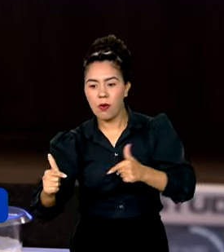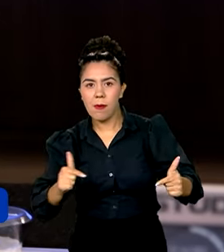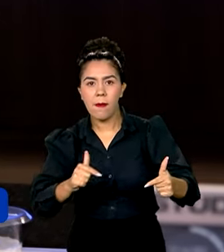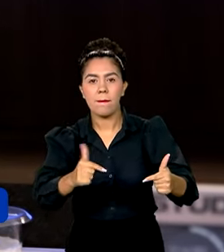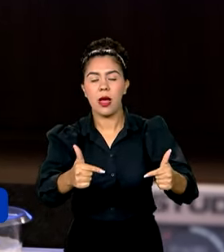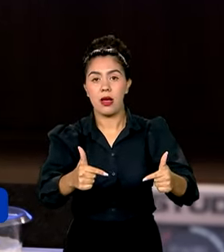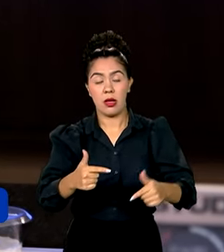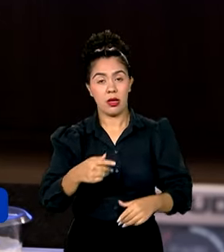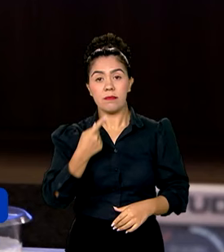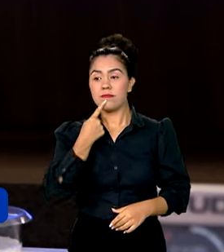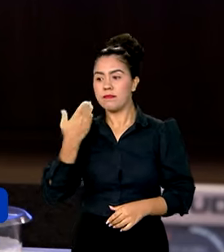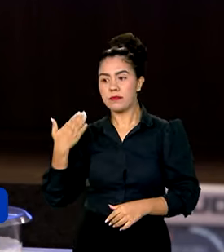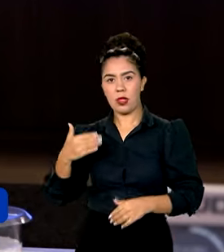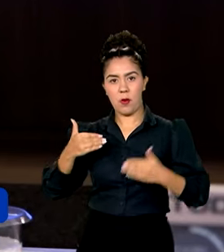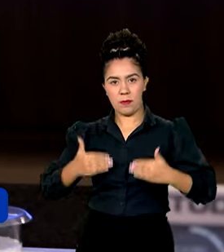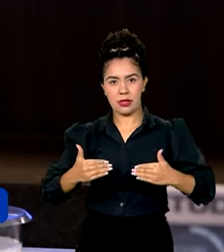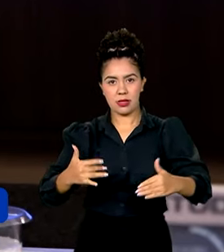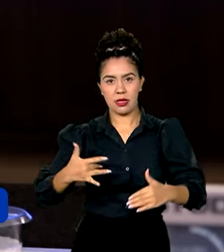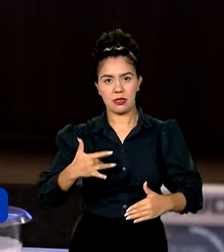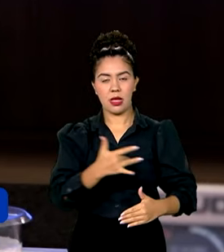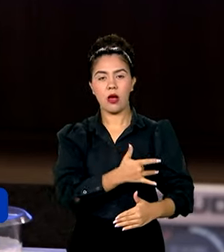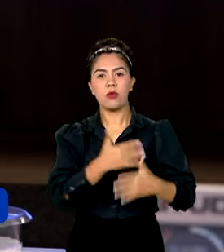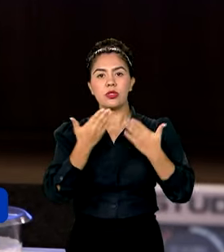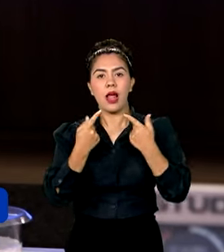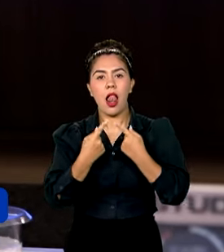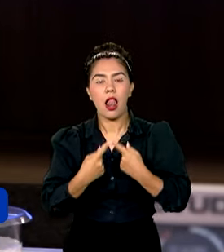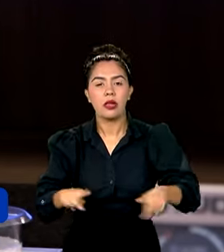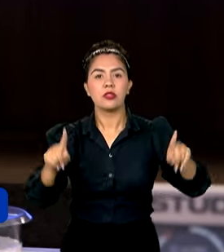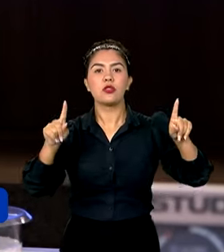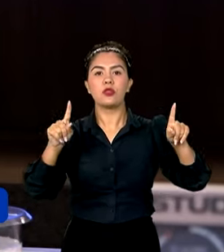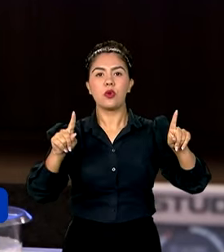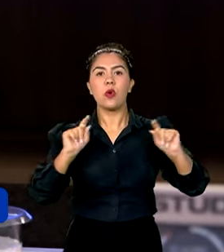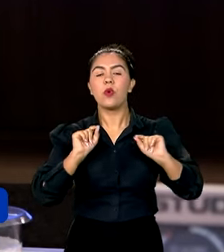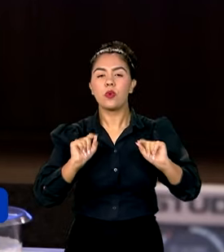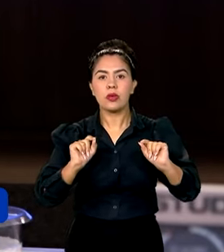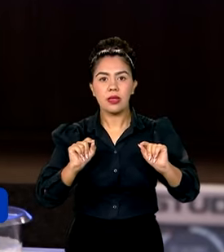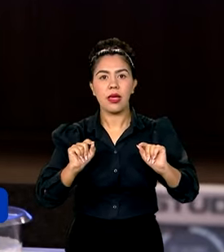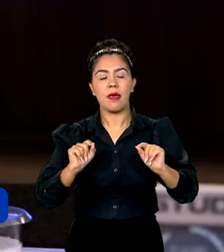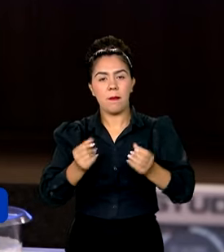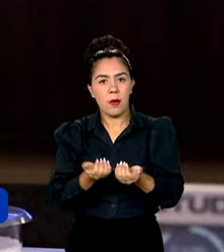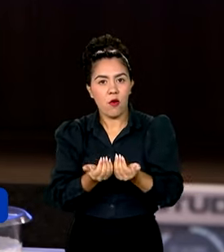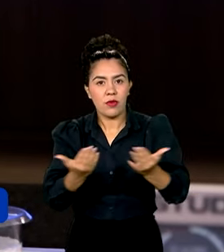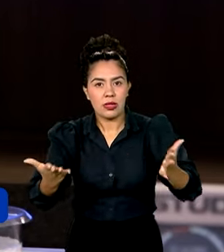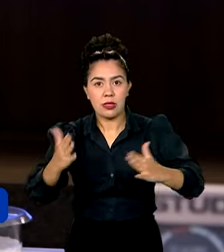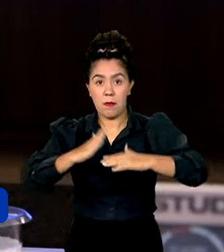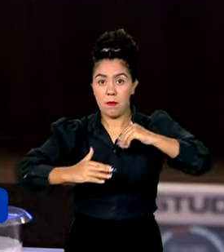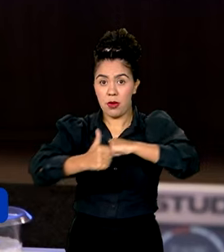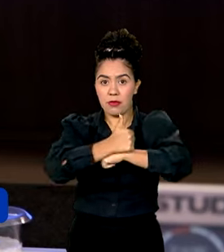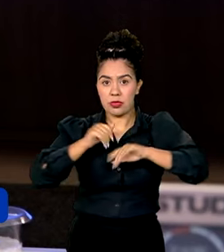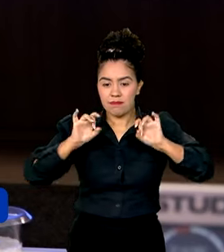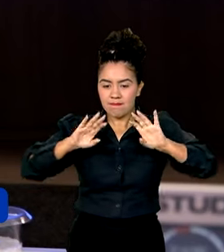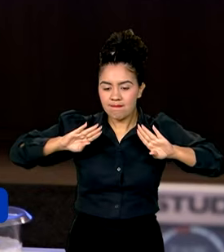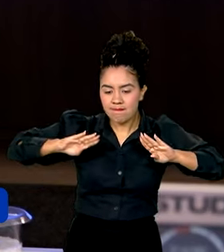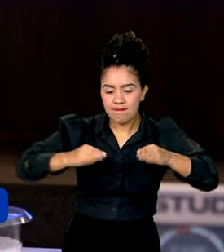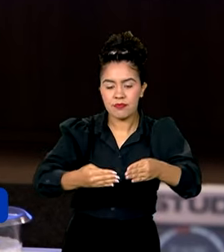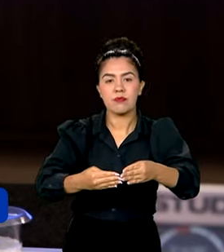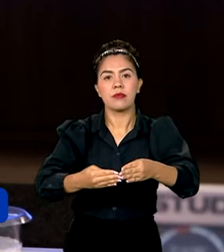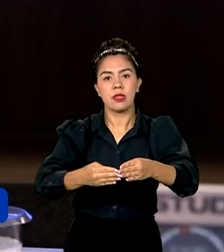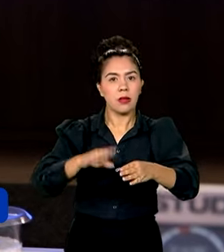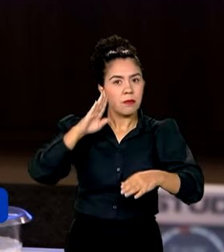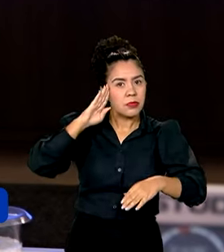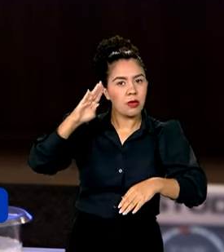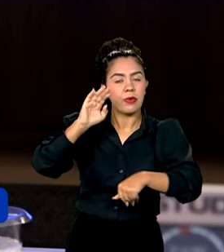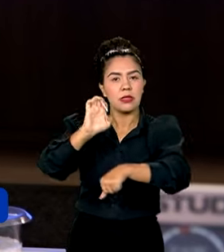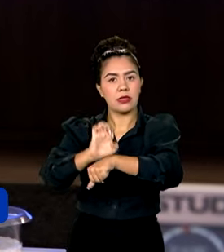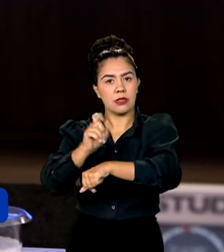da Saúde Lançou um programa de mais acesso a especialistas nessa reconstrução do SUS no estado eh na região